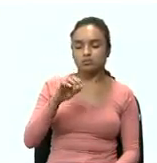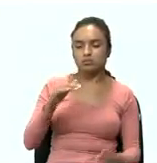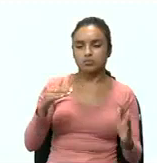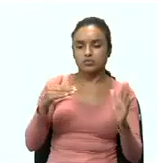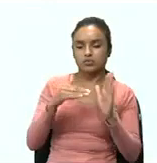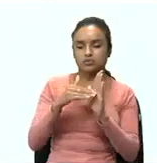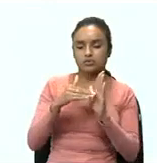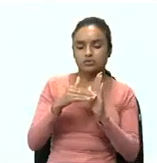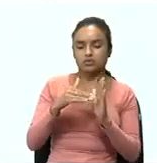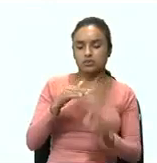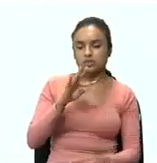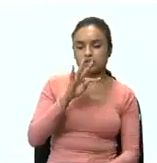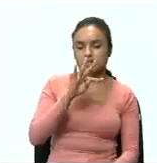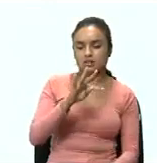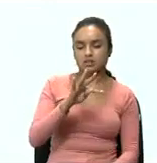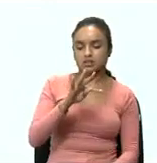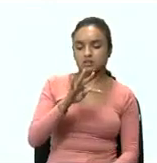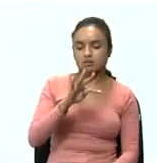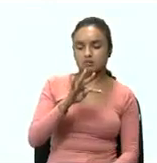de t